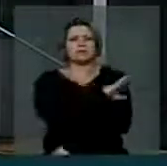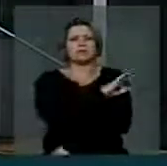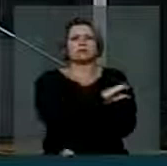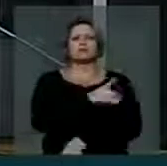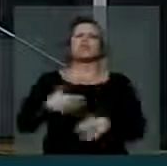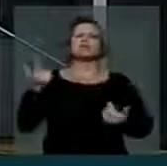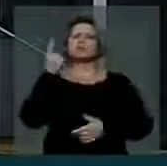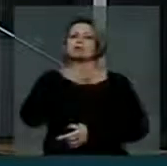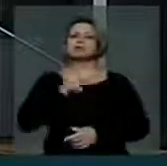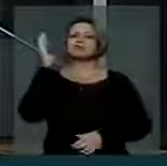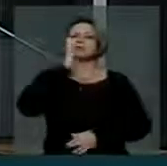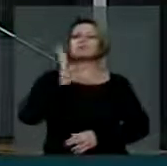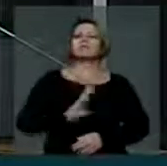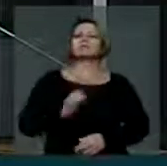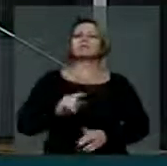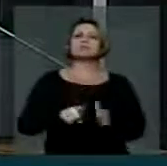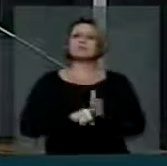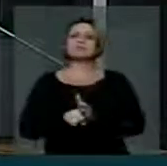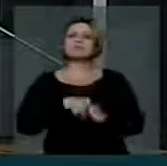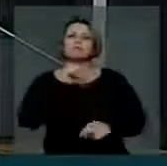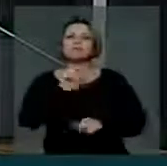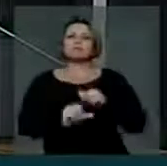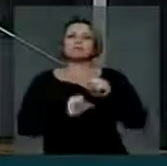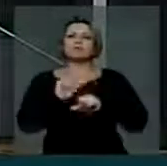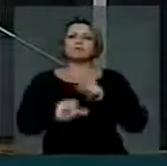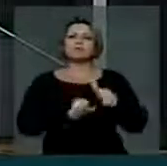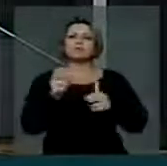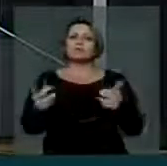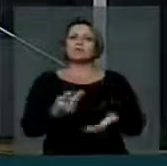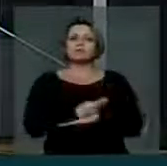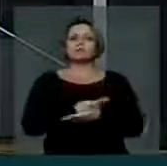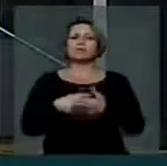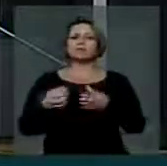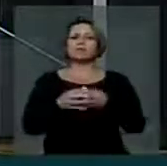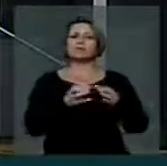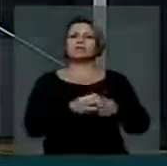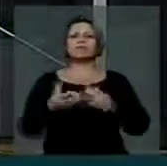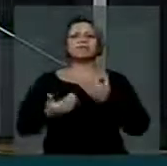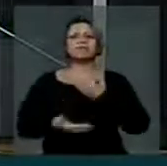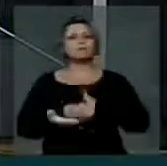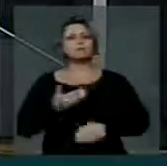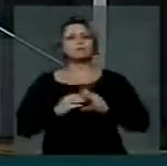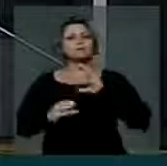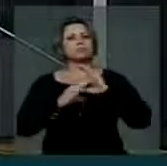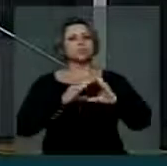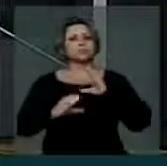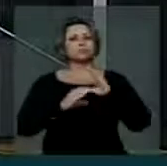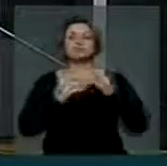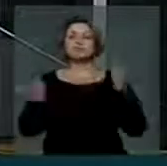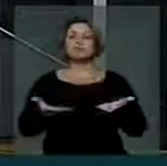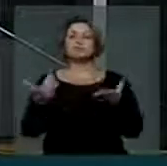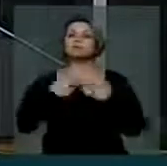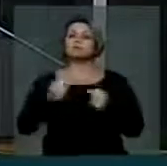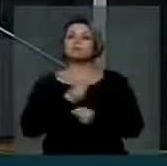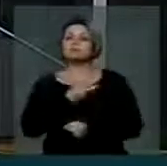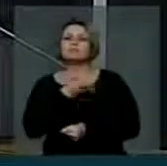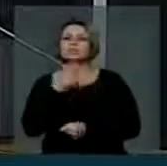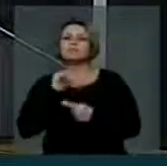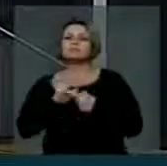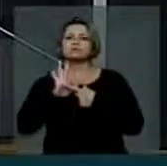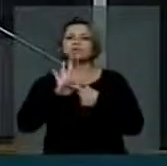pelos brasileiros ou nas transformações ocorridas na comunicação. Estes números